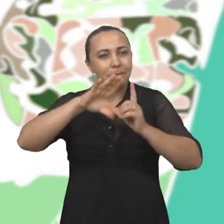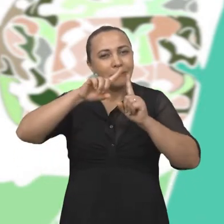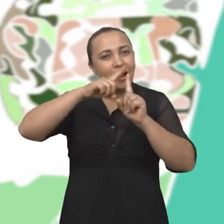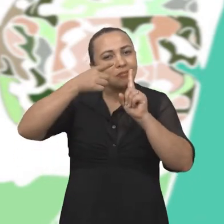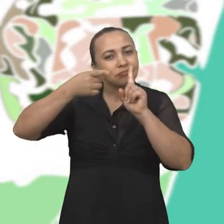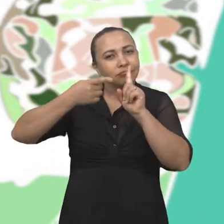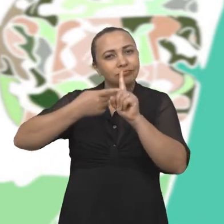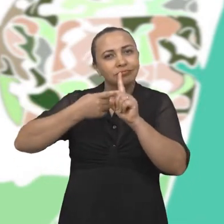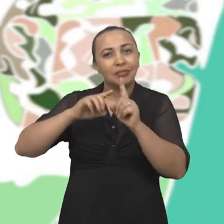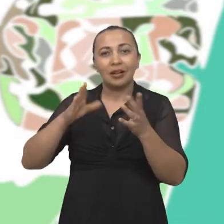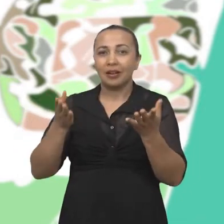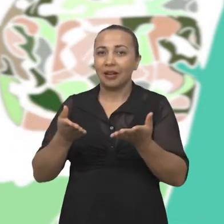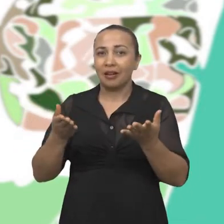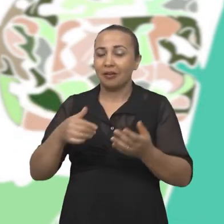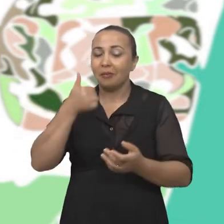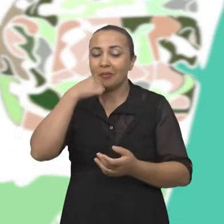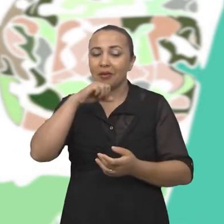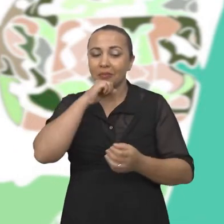É,